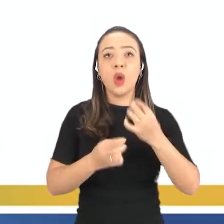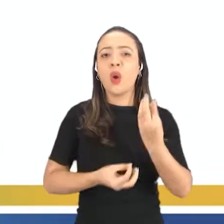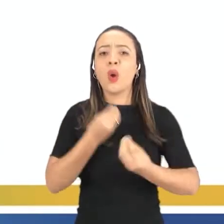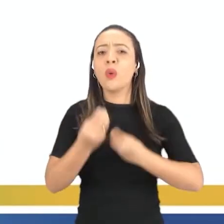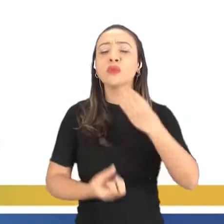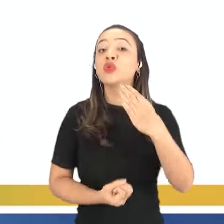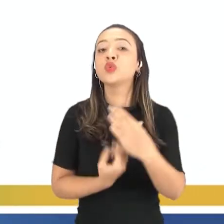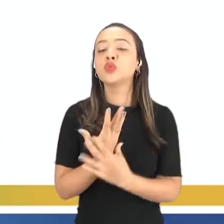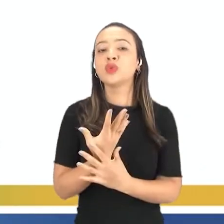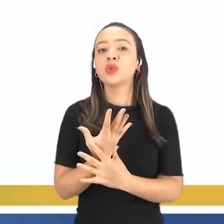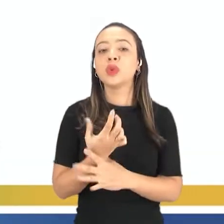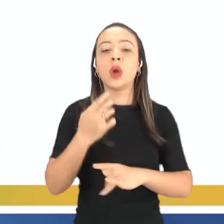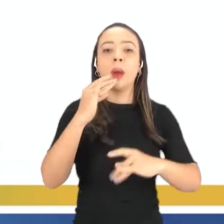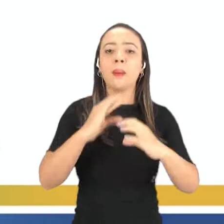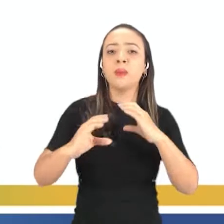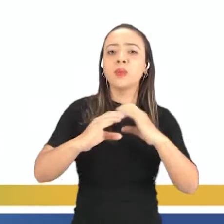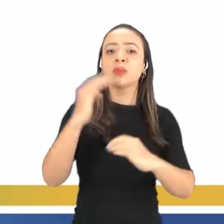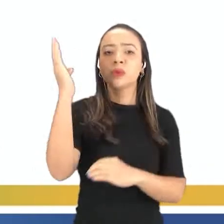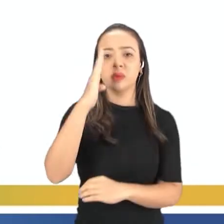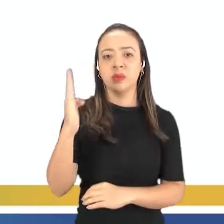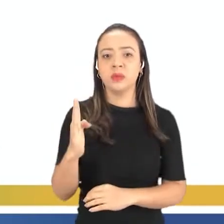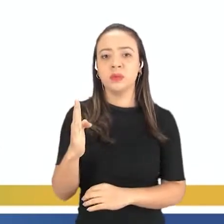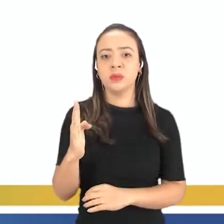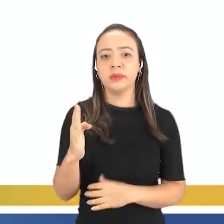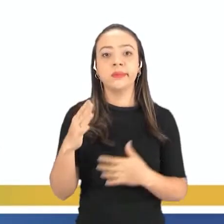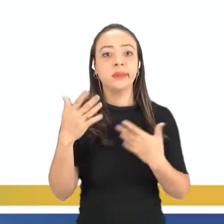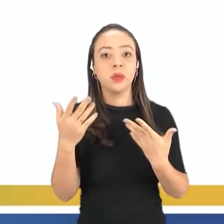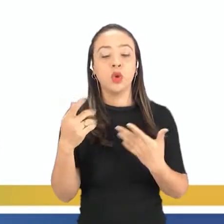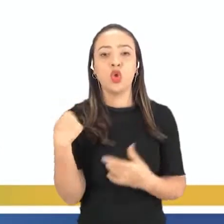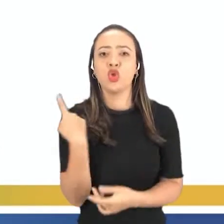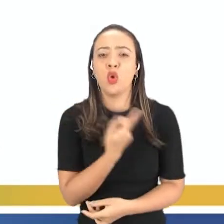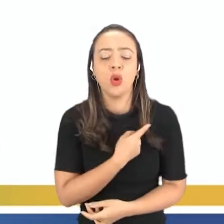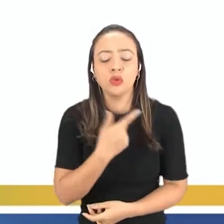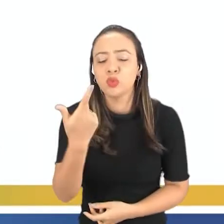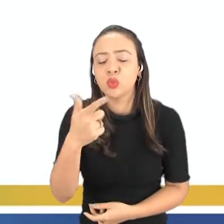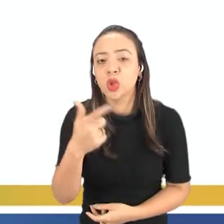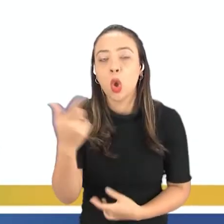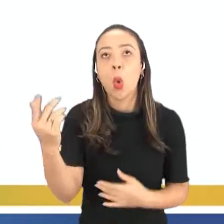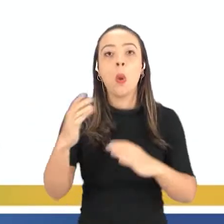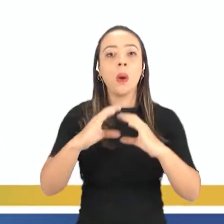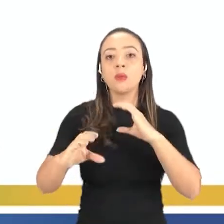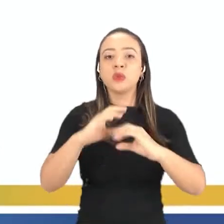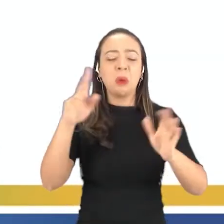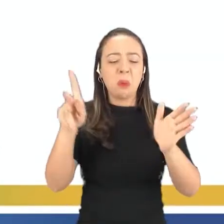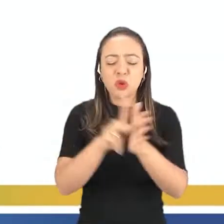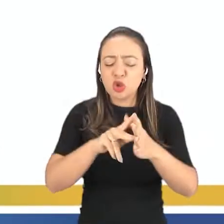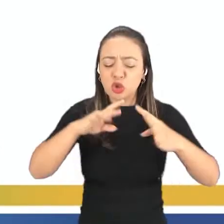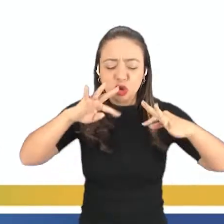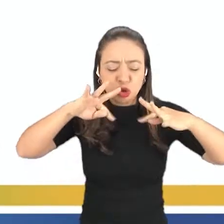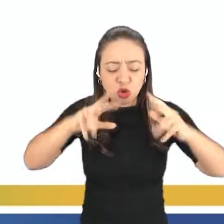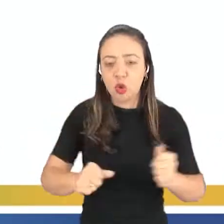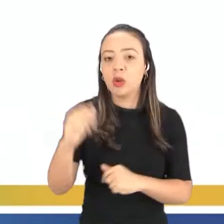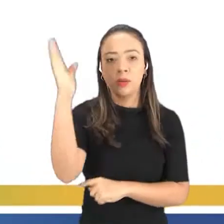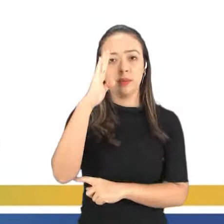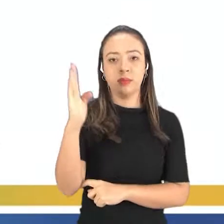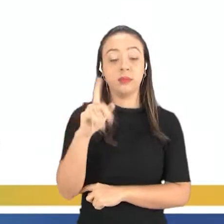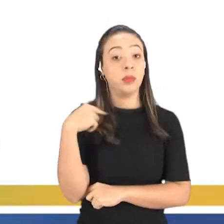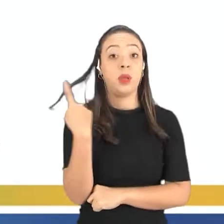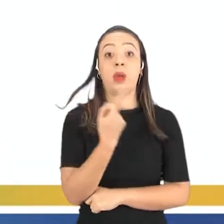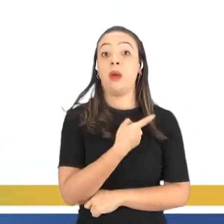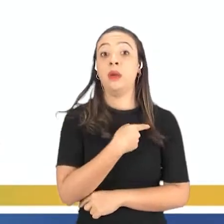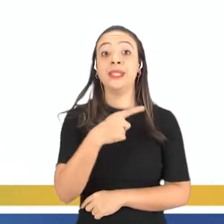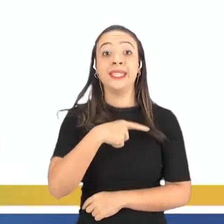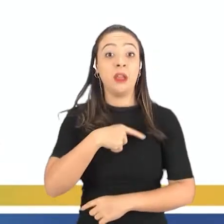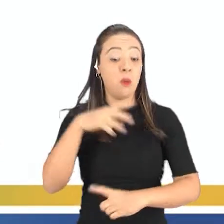música brasileira, que a gente não tem uma música assim pura, totalmente brasileira. A gente teve várias